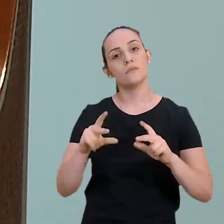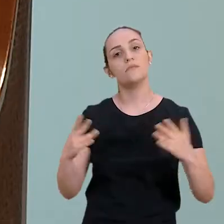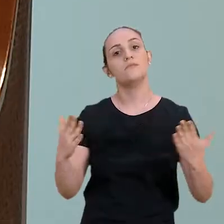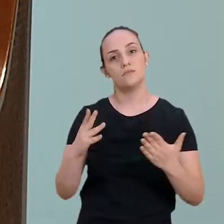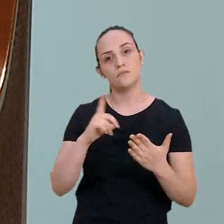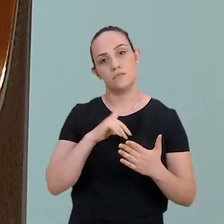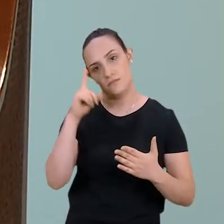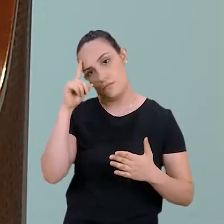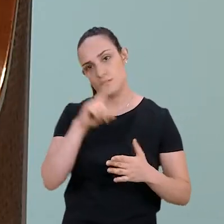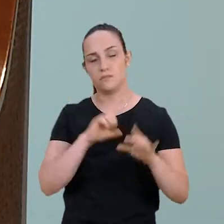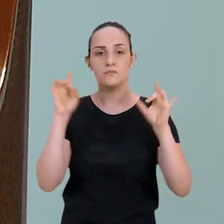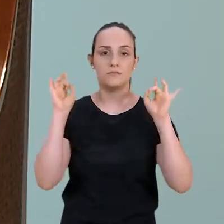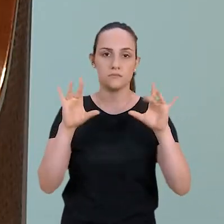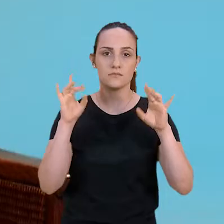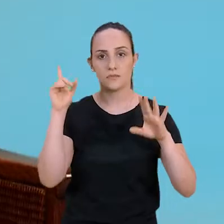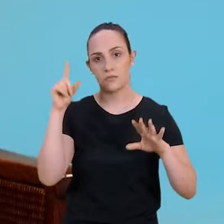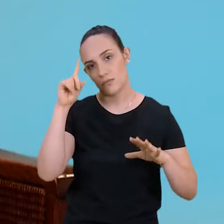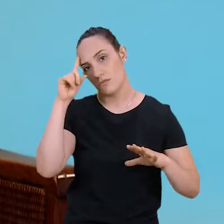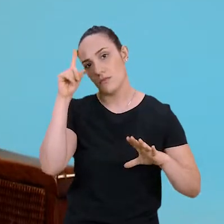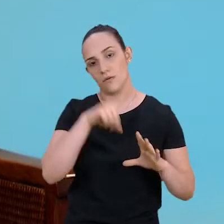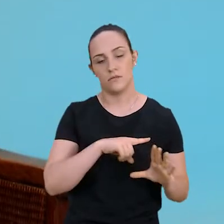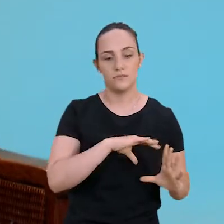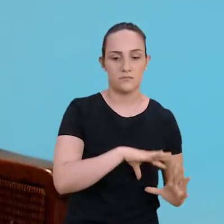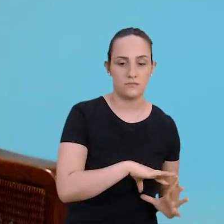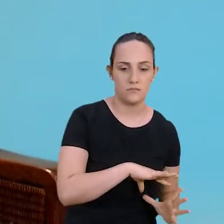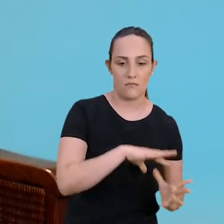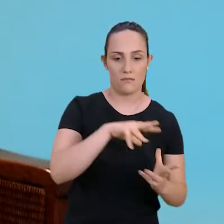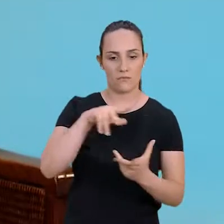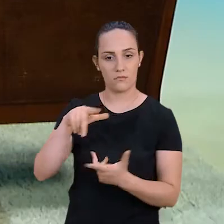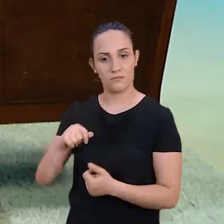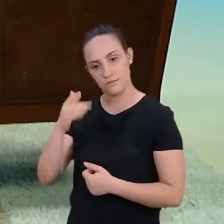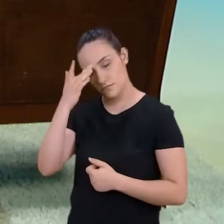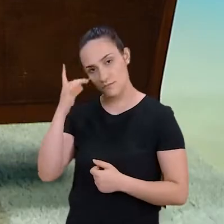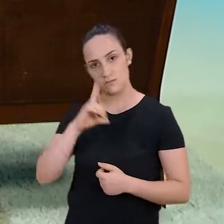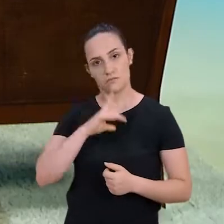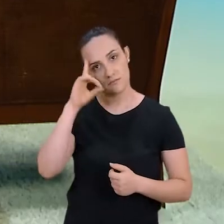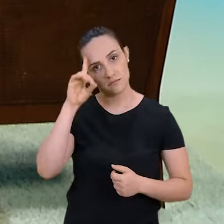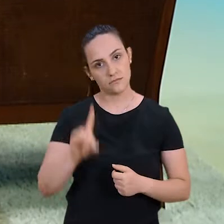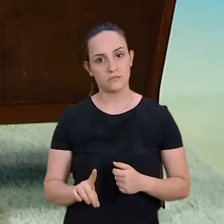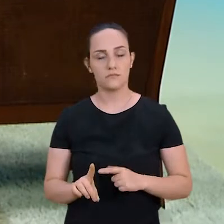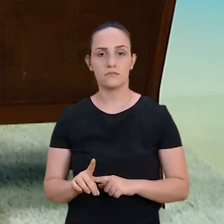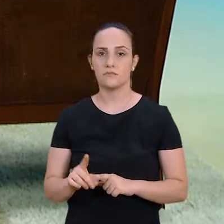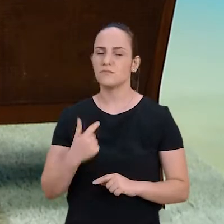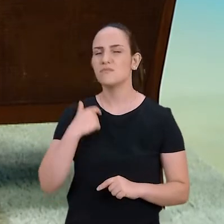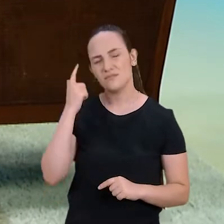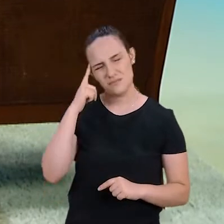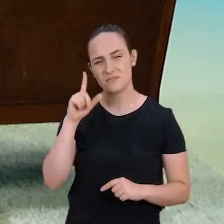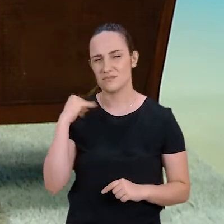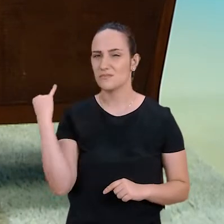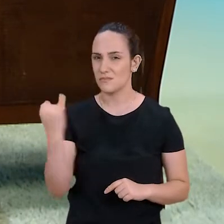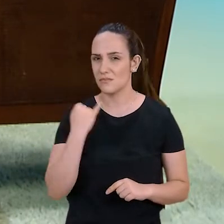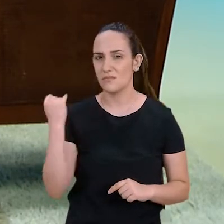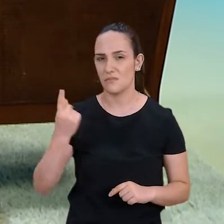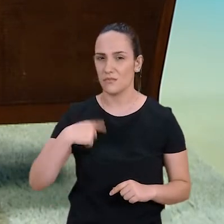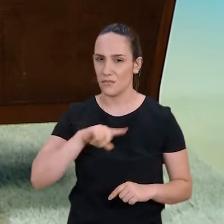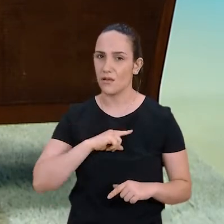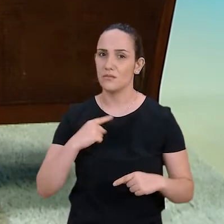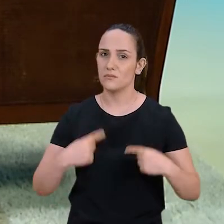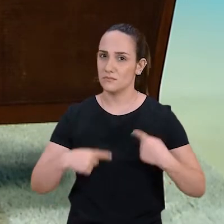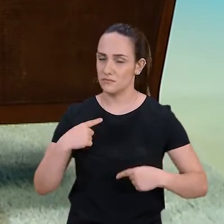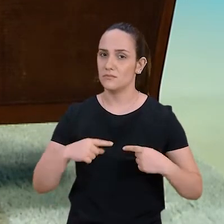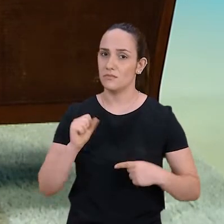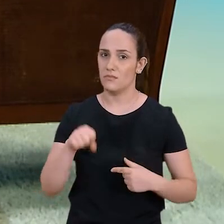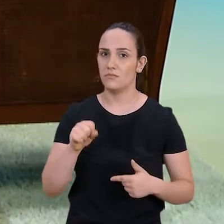importante, que é o Dia Internacional da Pessoa com Deficiência, eu acredito que é muito pertinente a gente discutir isso